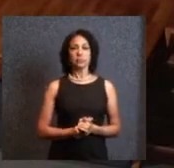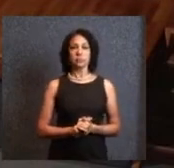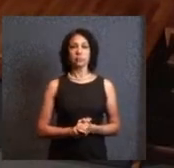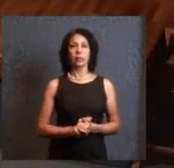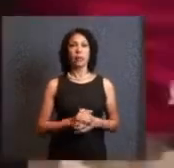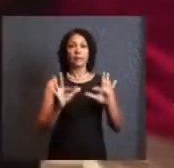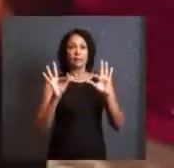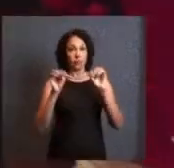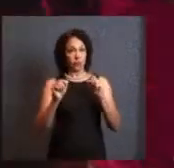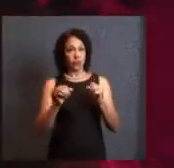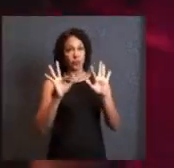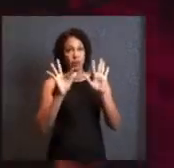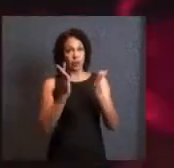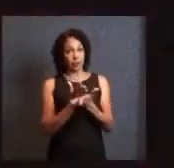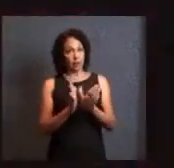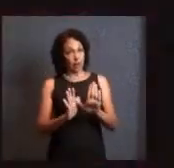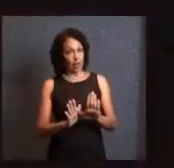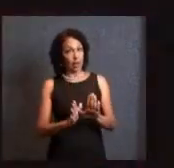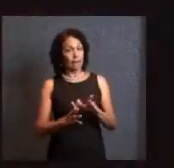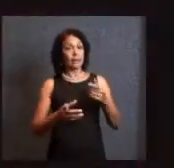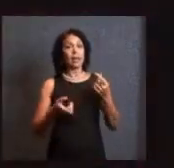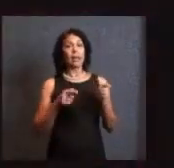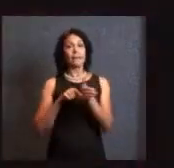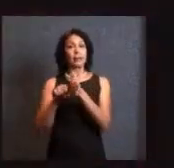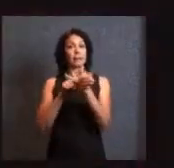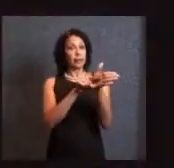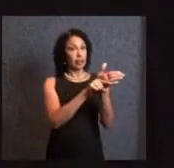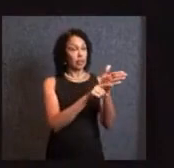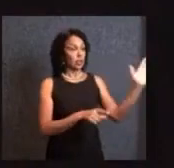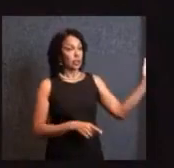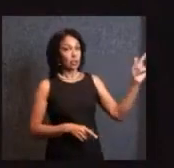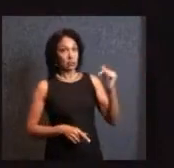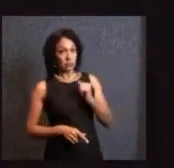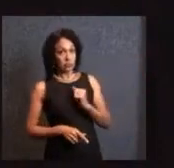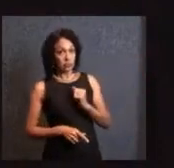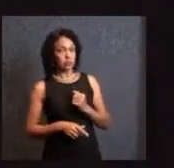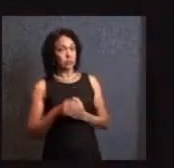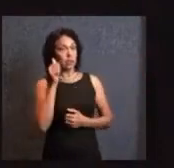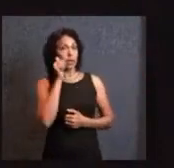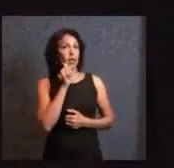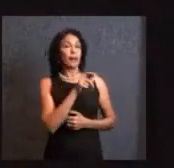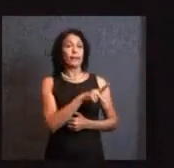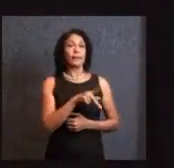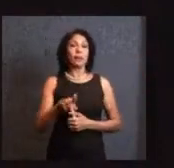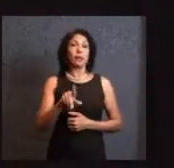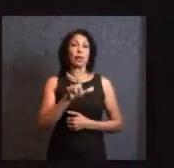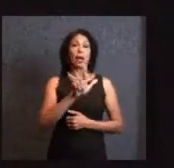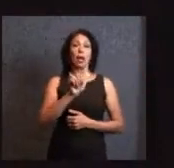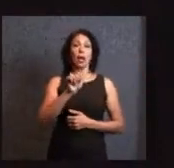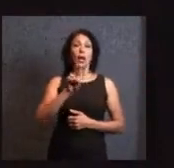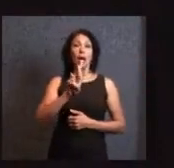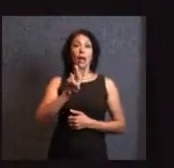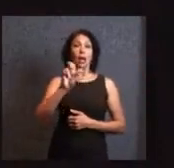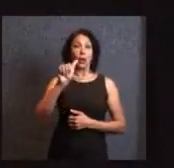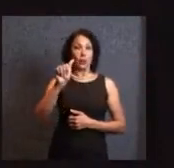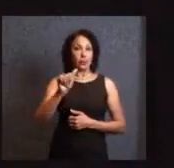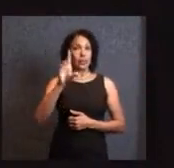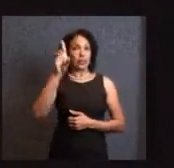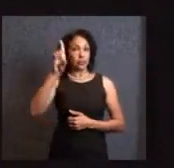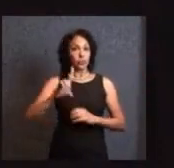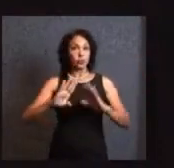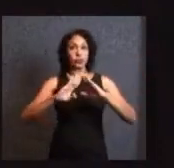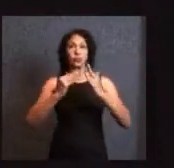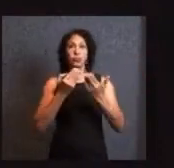Por fim, para encerrarmos essas participações, eu convido a professora Laura Silene Santa Bárbara, diretora da Escola